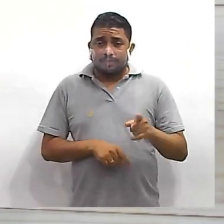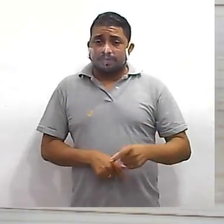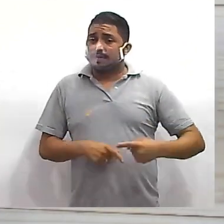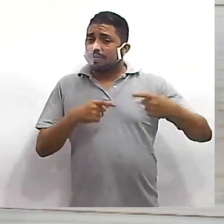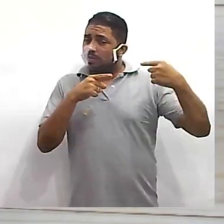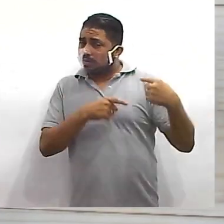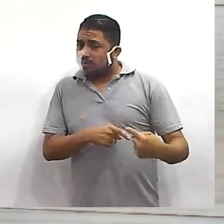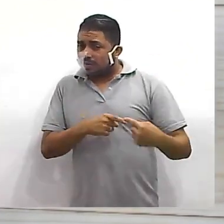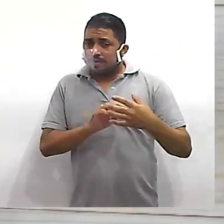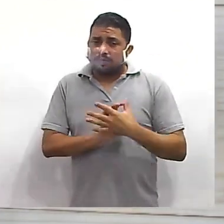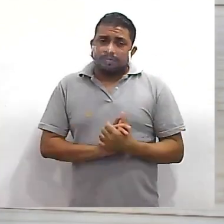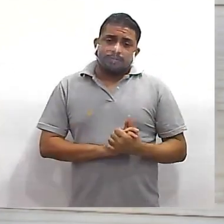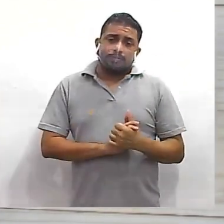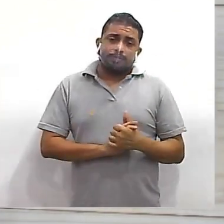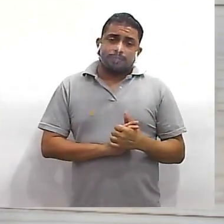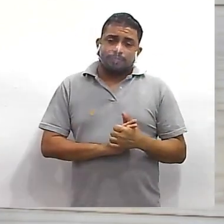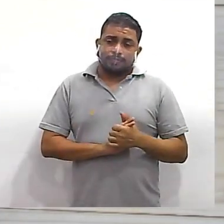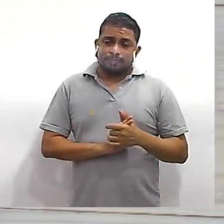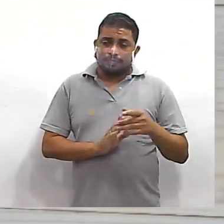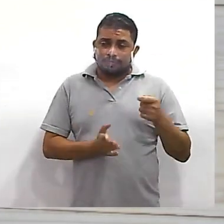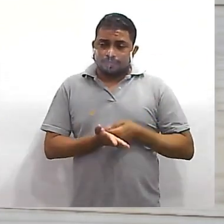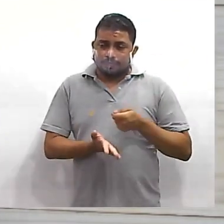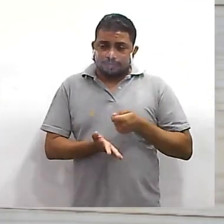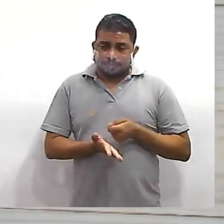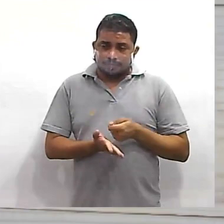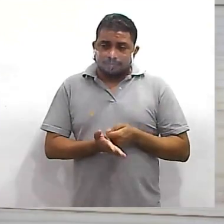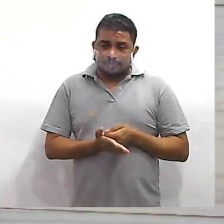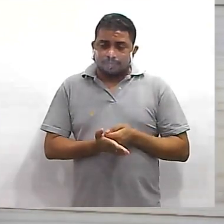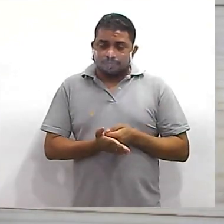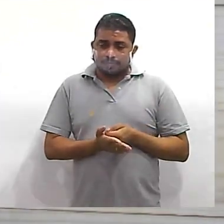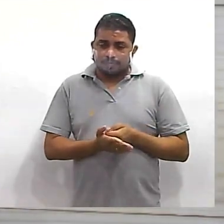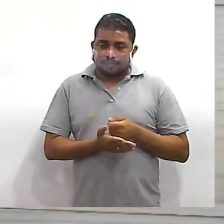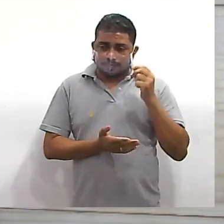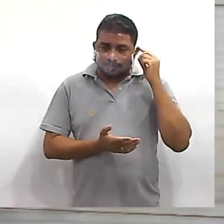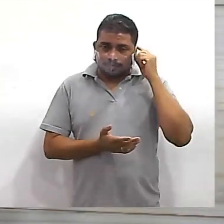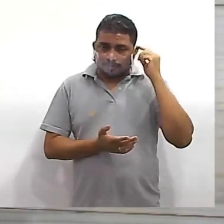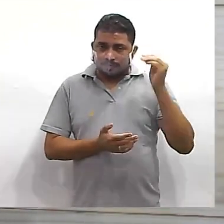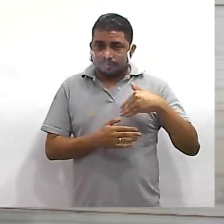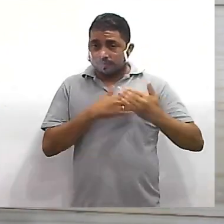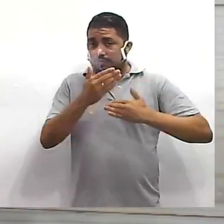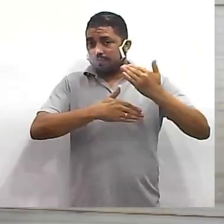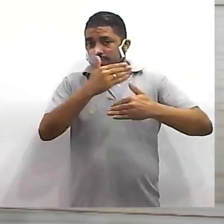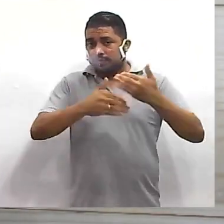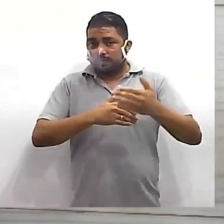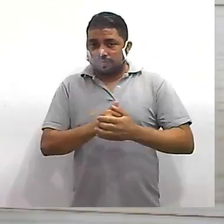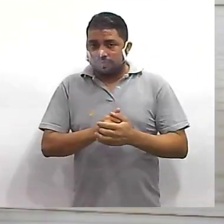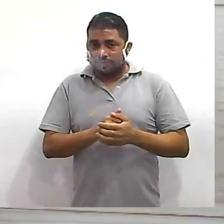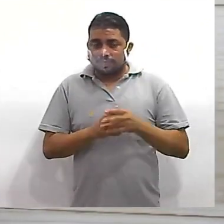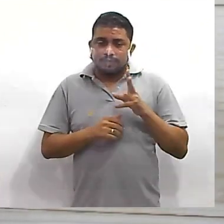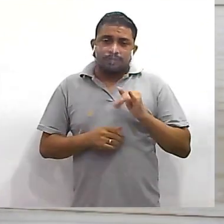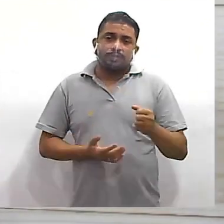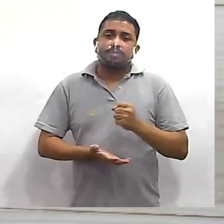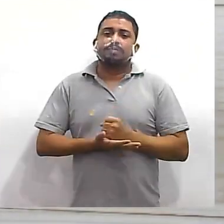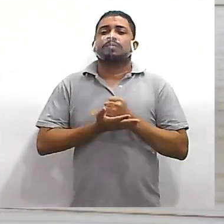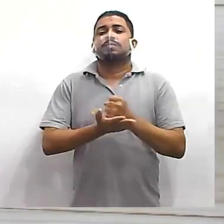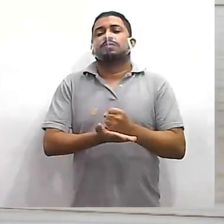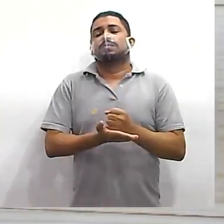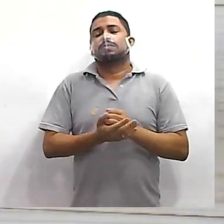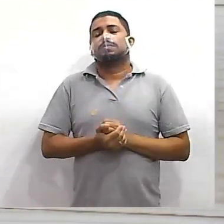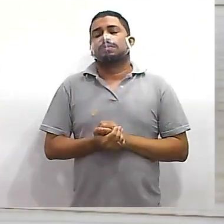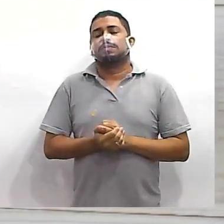desafio desse, para você tentar passar, superá-lo a cada ano, isso já vai ser uma ajuda e tanto, minha